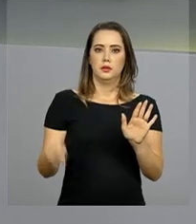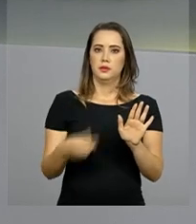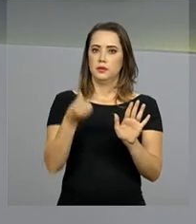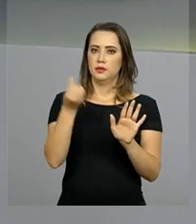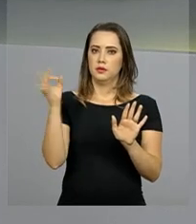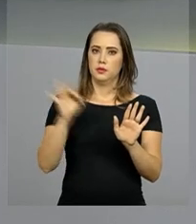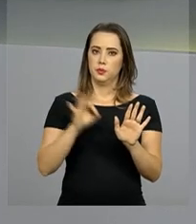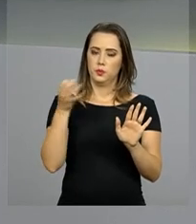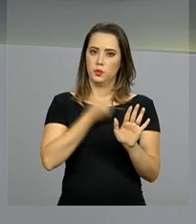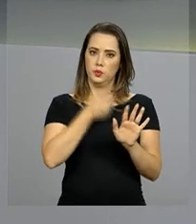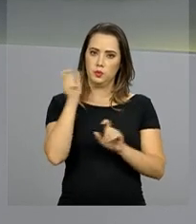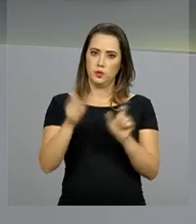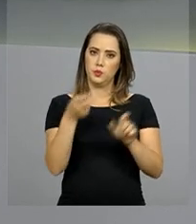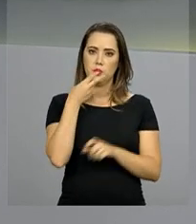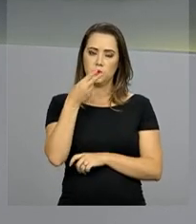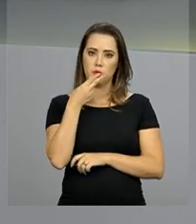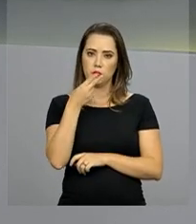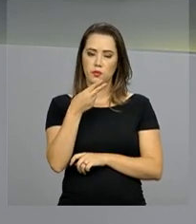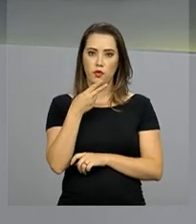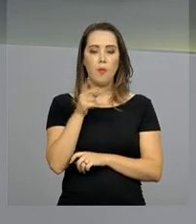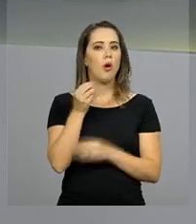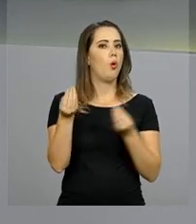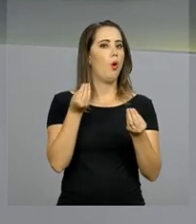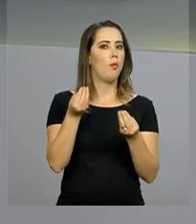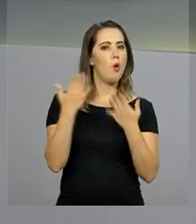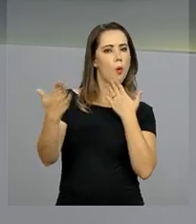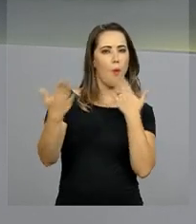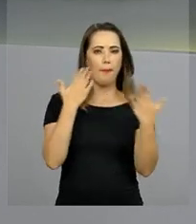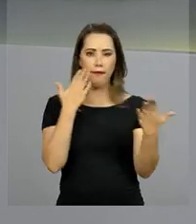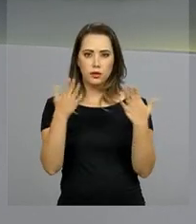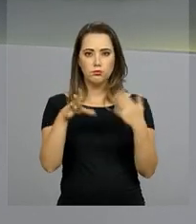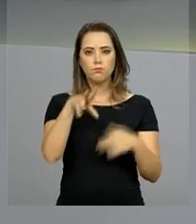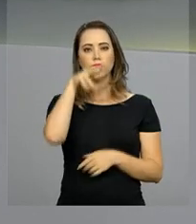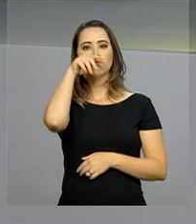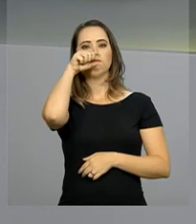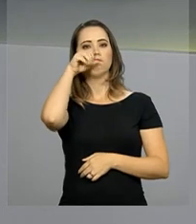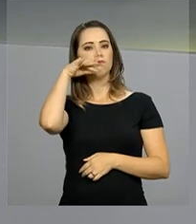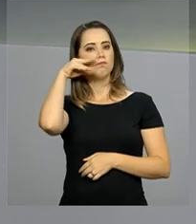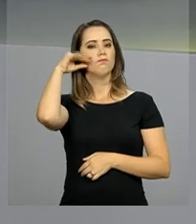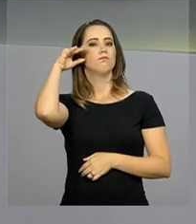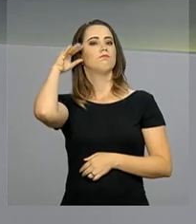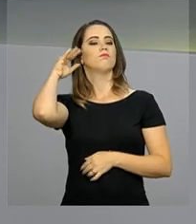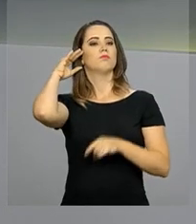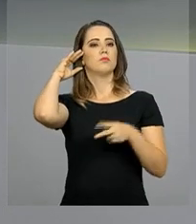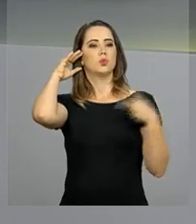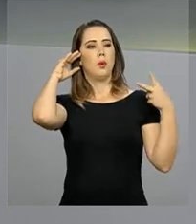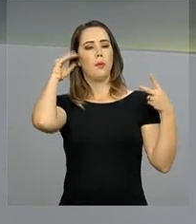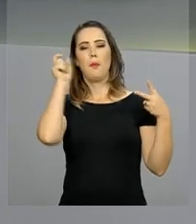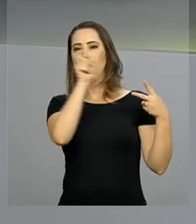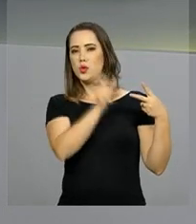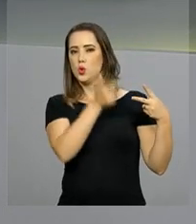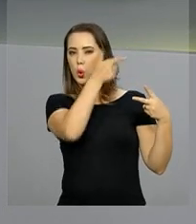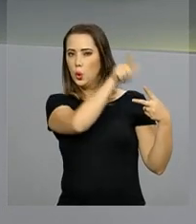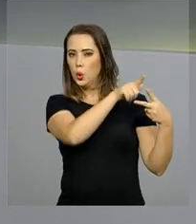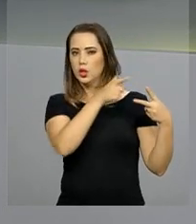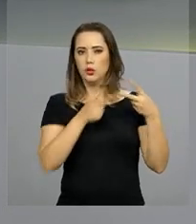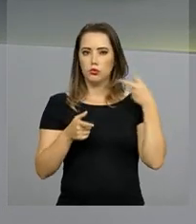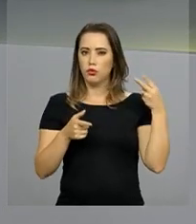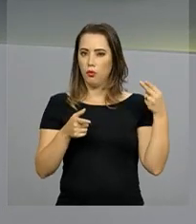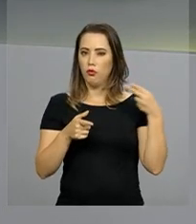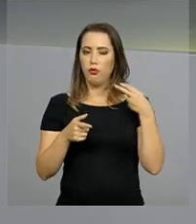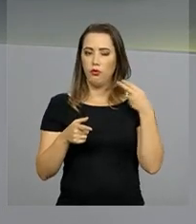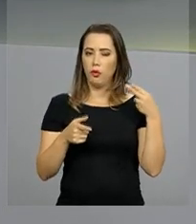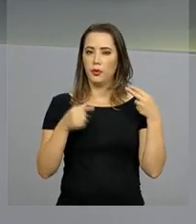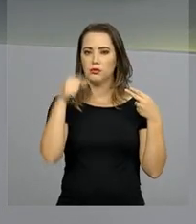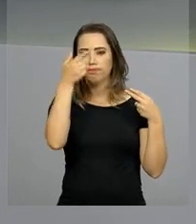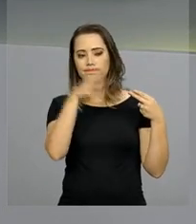44,6% no número de fumantes passivos no local de trabalho nos últimos 9 anos. E se você quer parar de fumar,